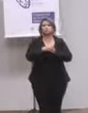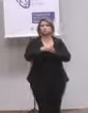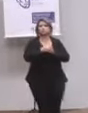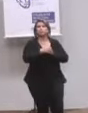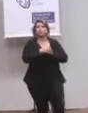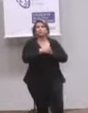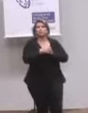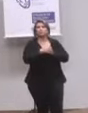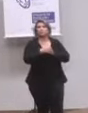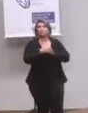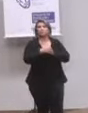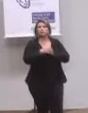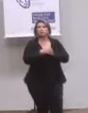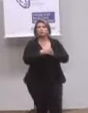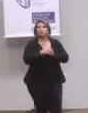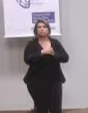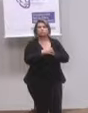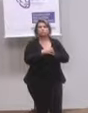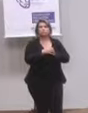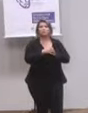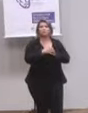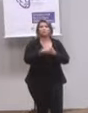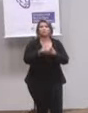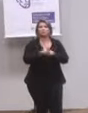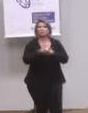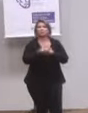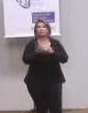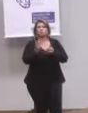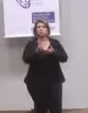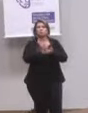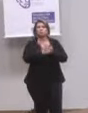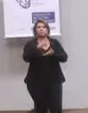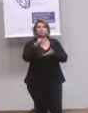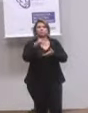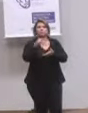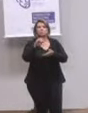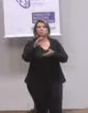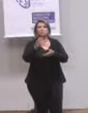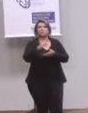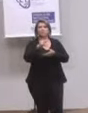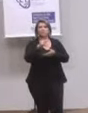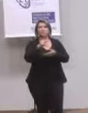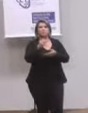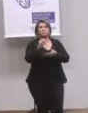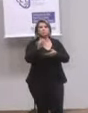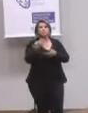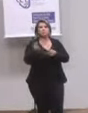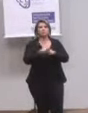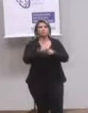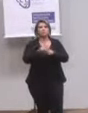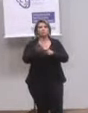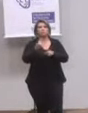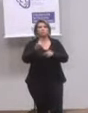foi inicialmente do marcapasso no diafragma, depois foi descartado. Mas, assim, as pessoas, né,